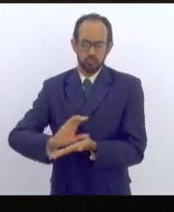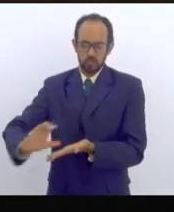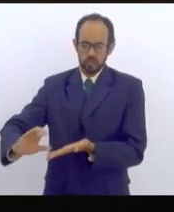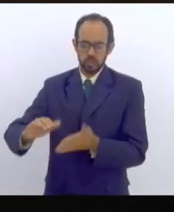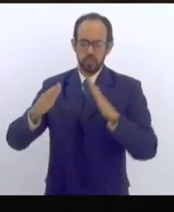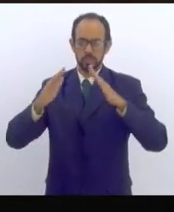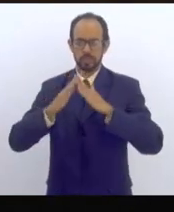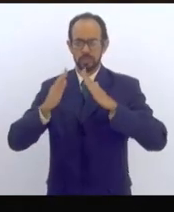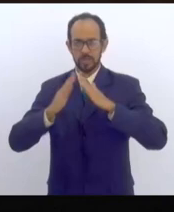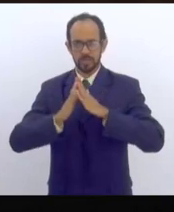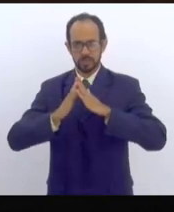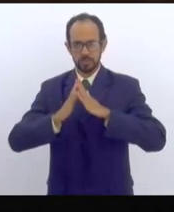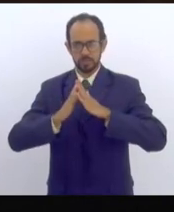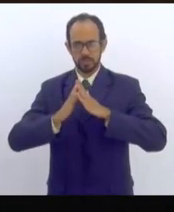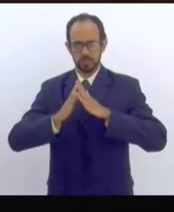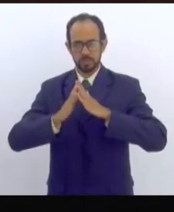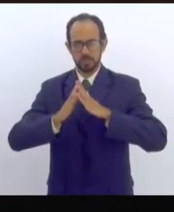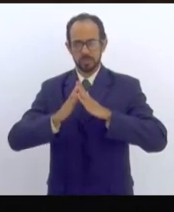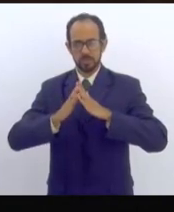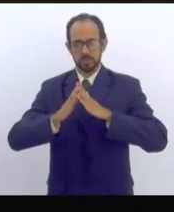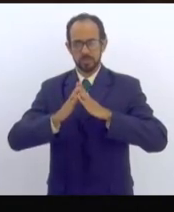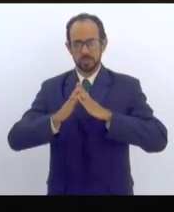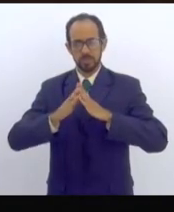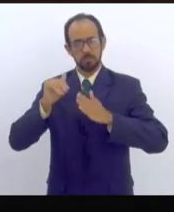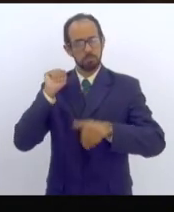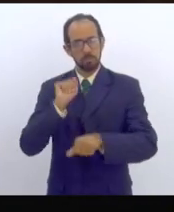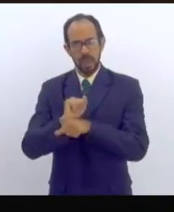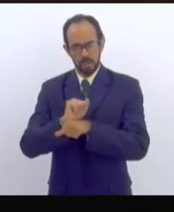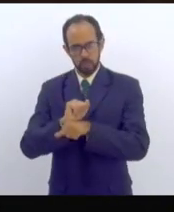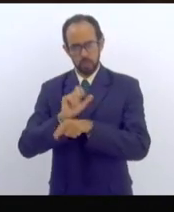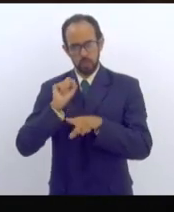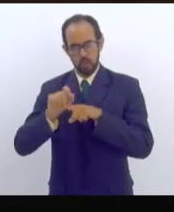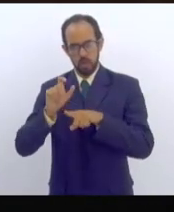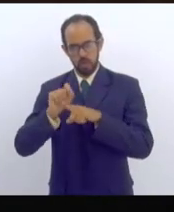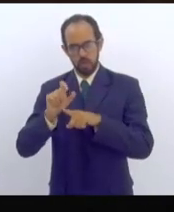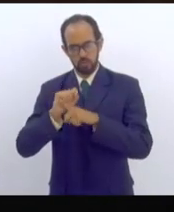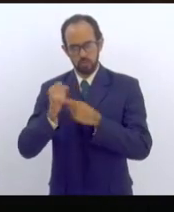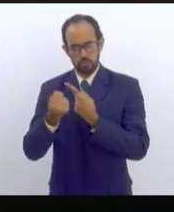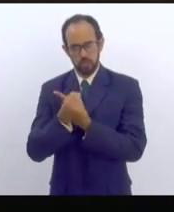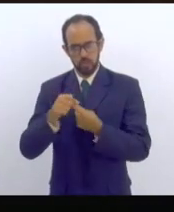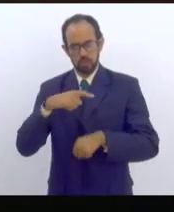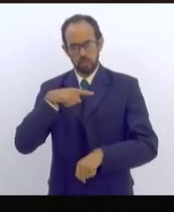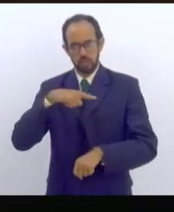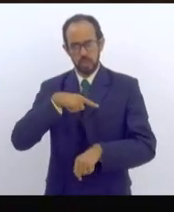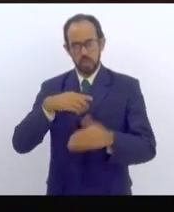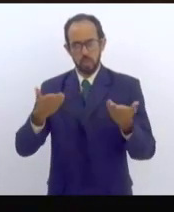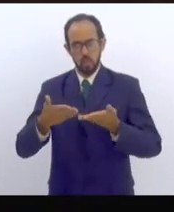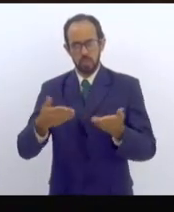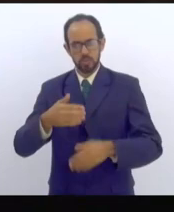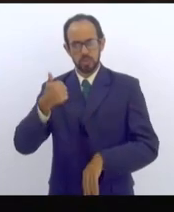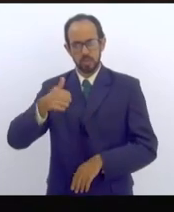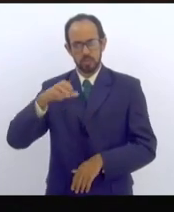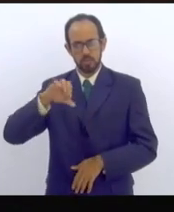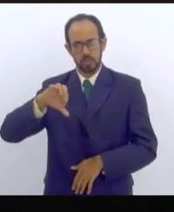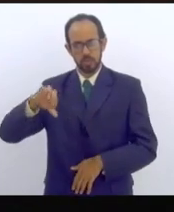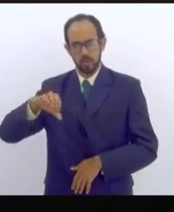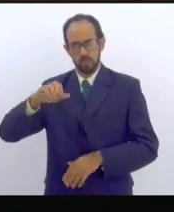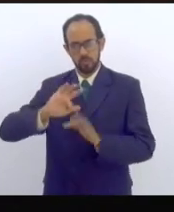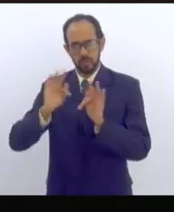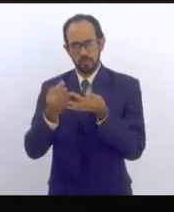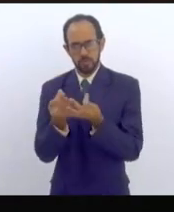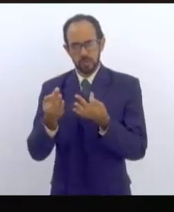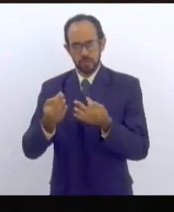casas, as retirando do aluguel social. Nós temos hoje ainda 199 famílias que